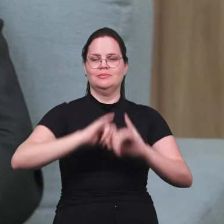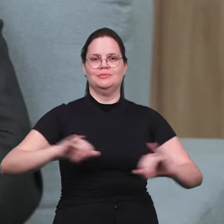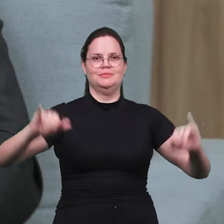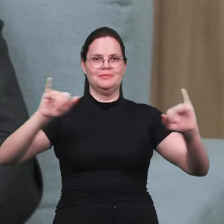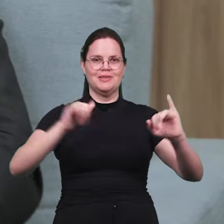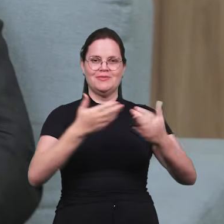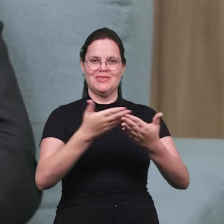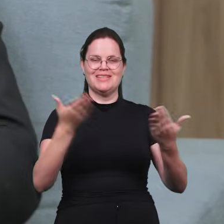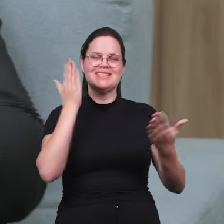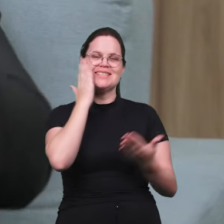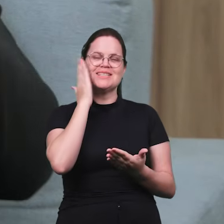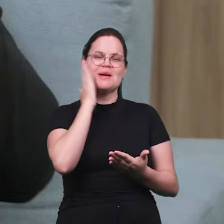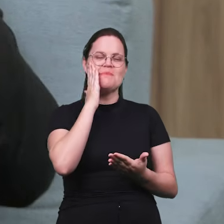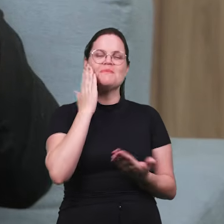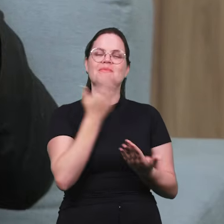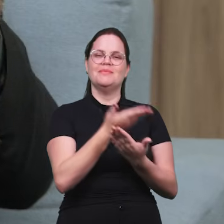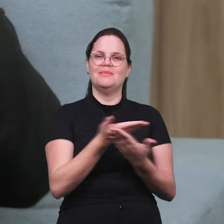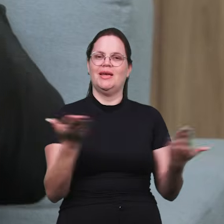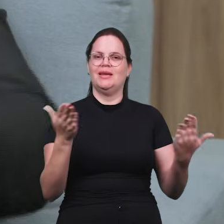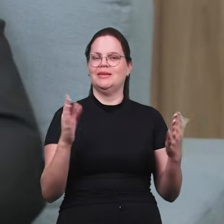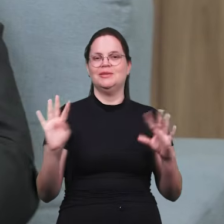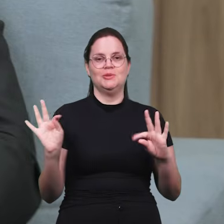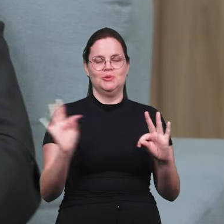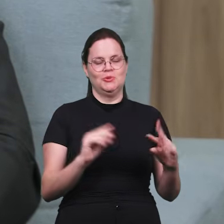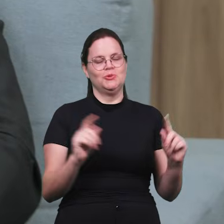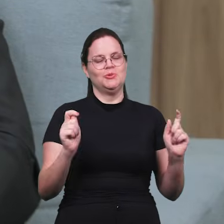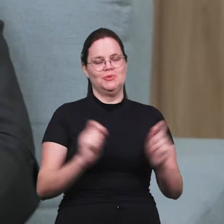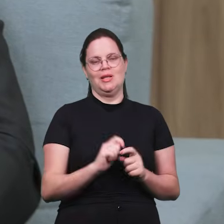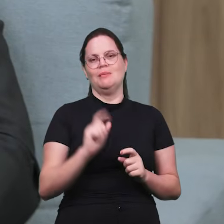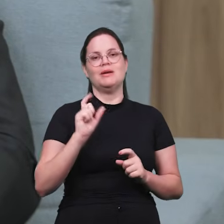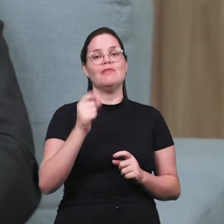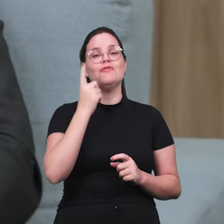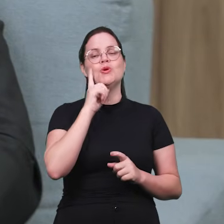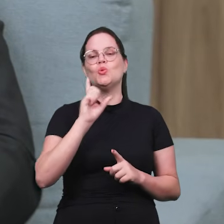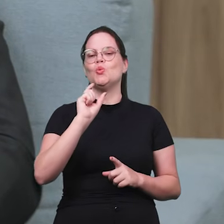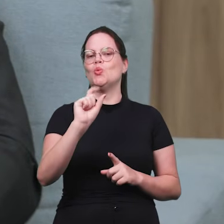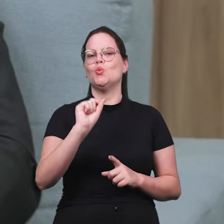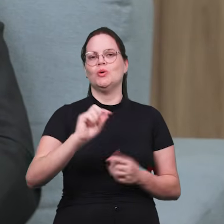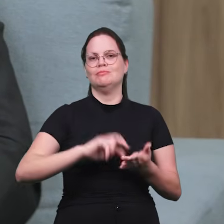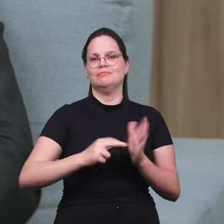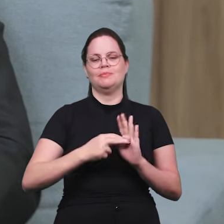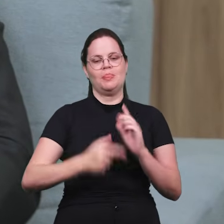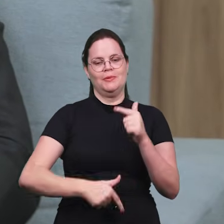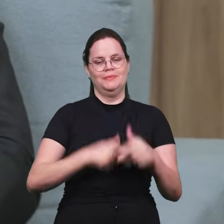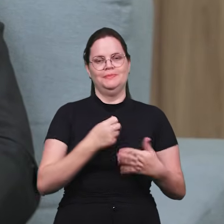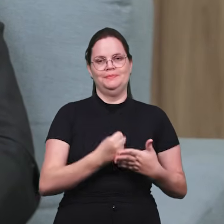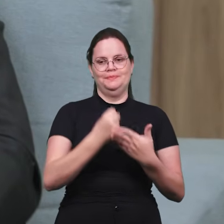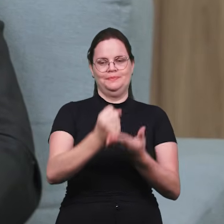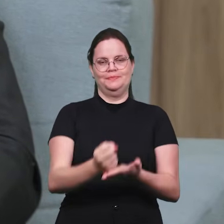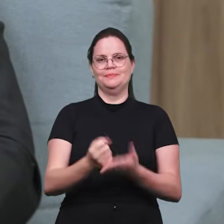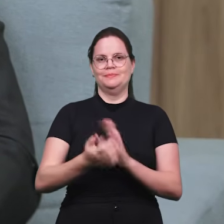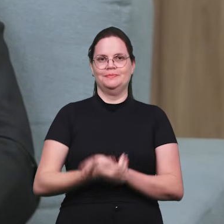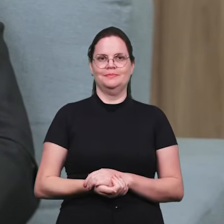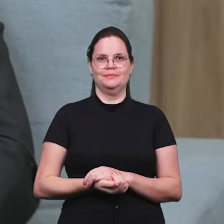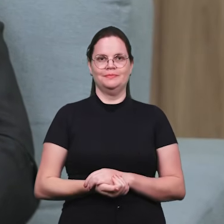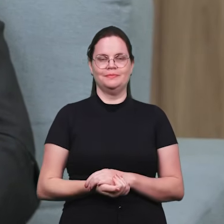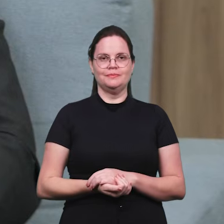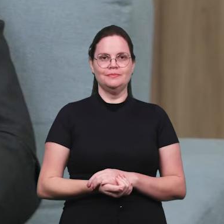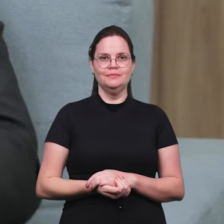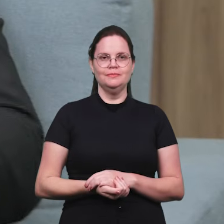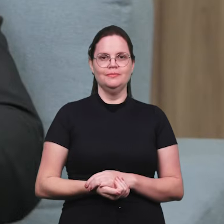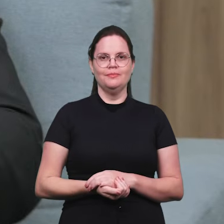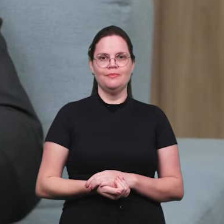publicar e tornar aqui conhecido por todos aquilo que é o trabalho de assistência que está acontecendo nas